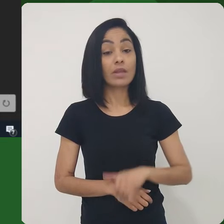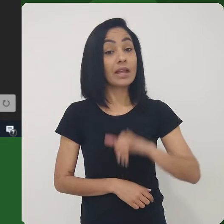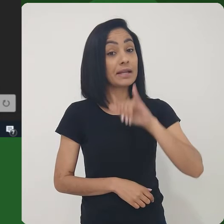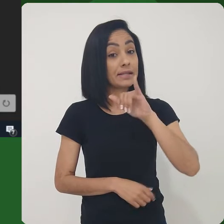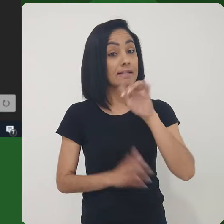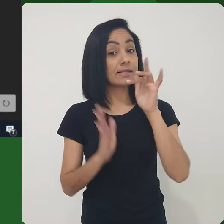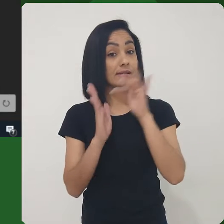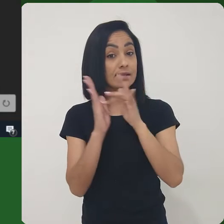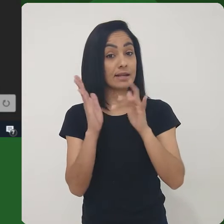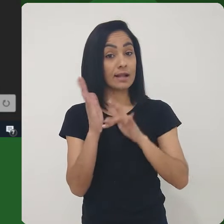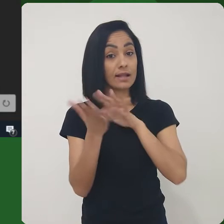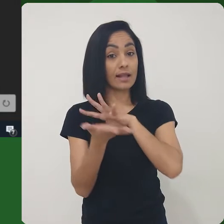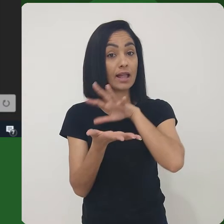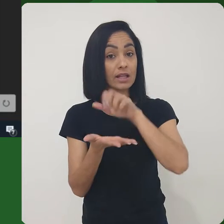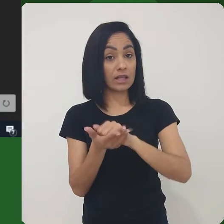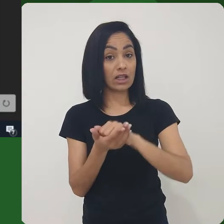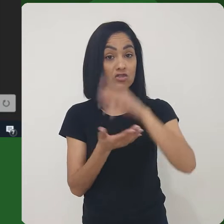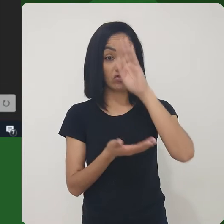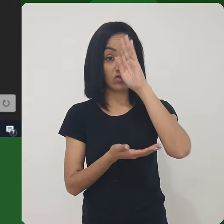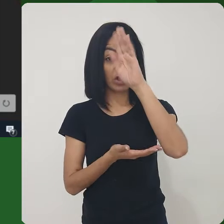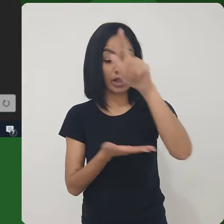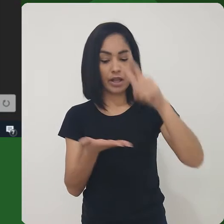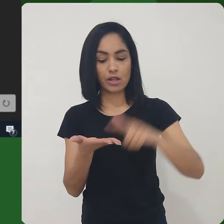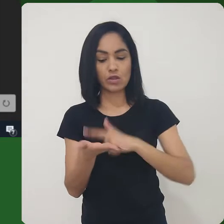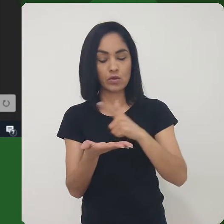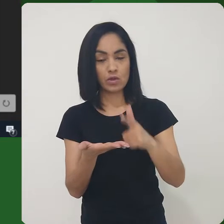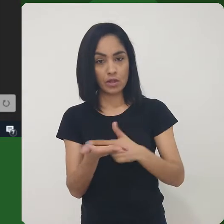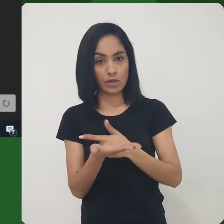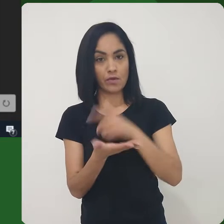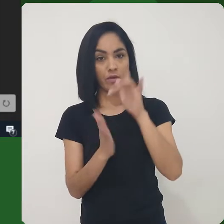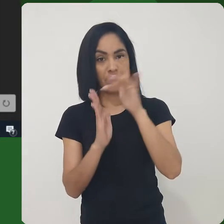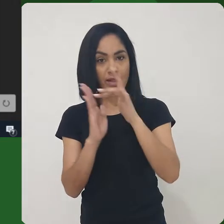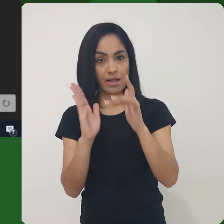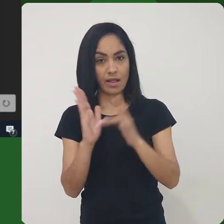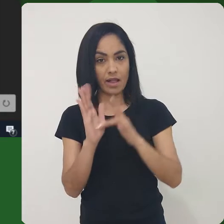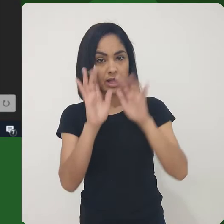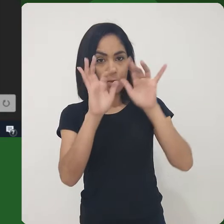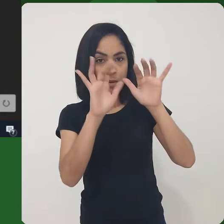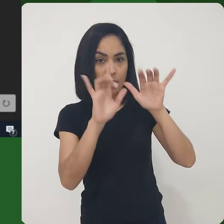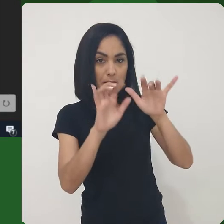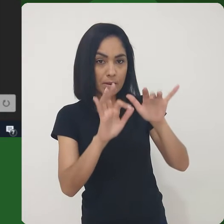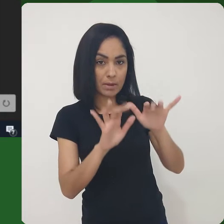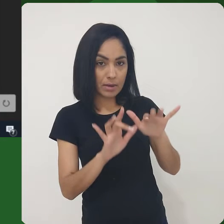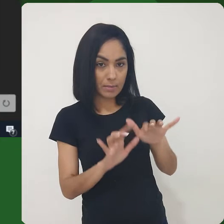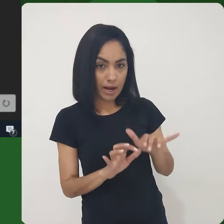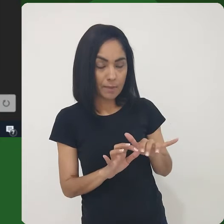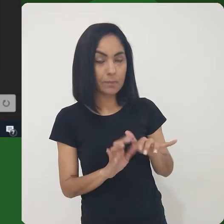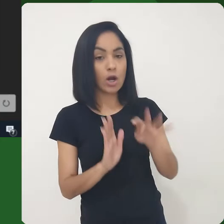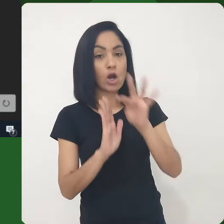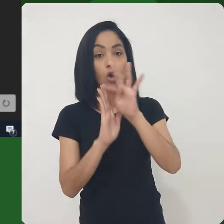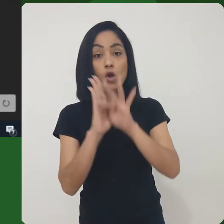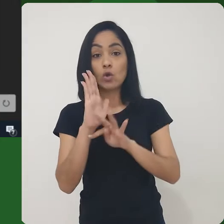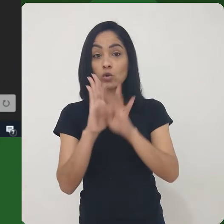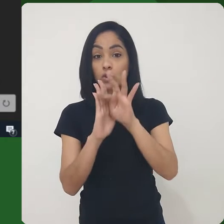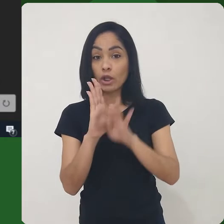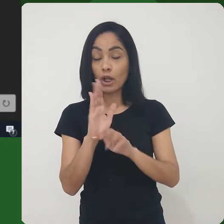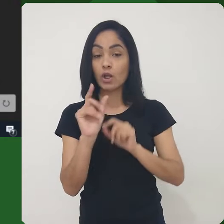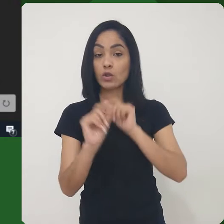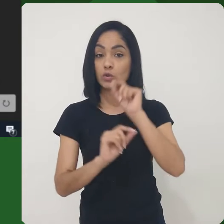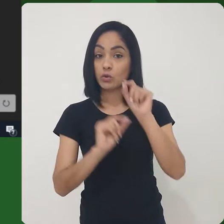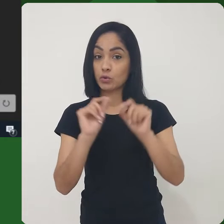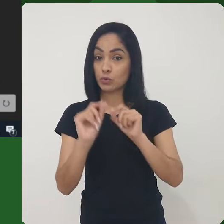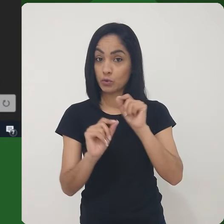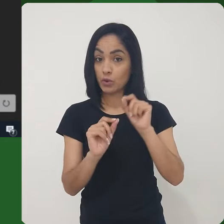Caso a ata for registrada diretamente em livro de atos de forma manuscrita, os contornos da edição do texto não estarão